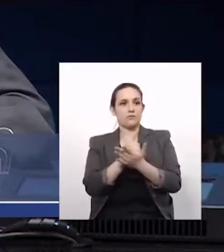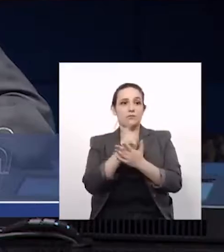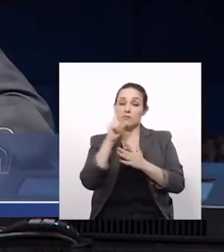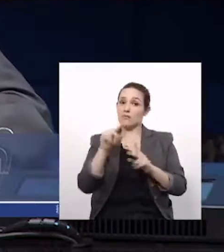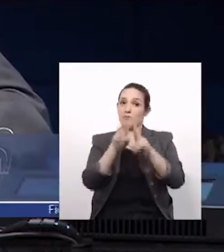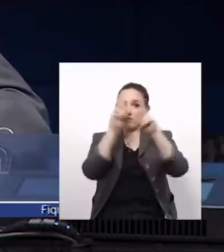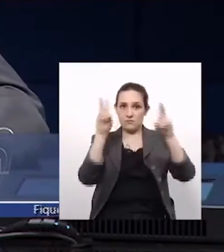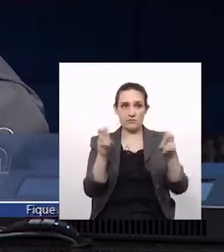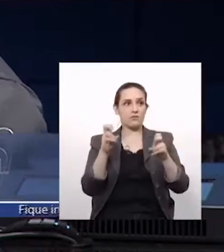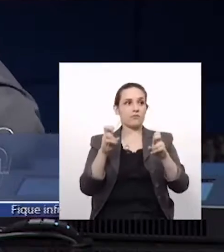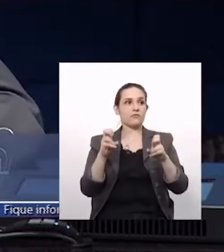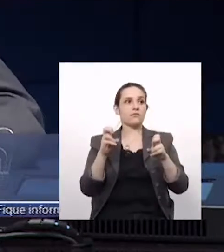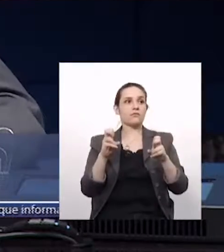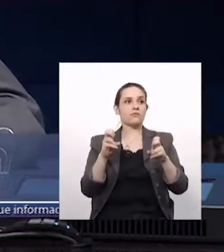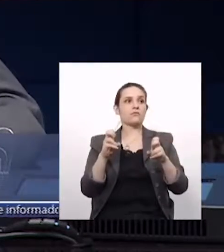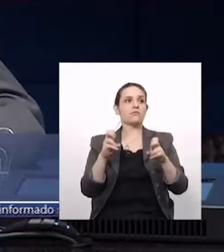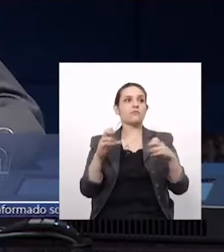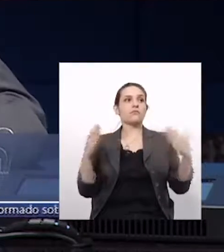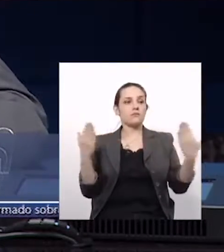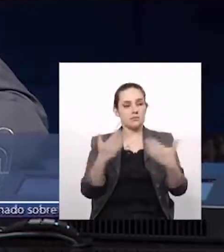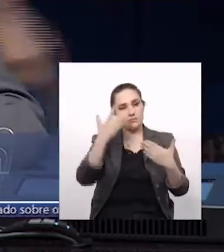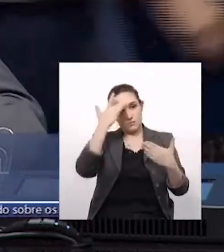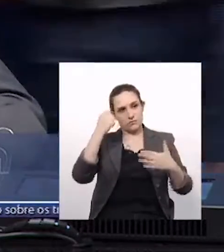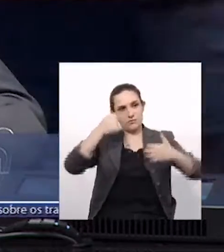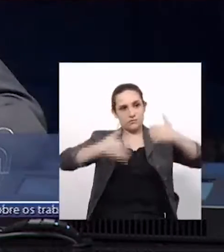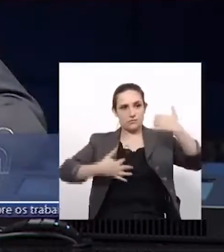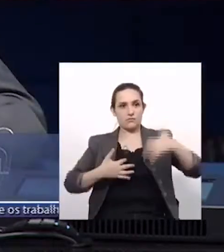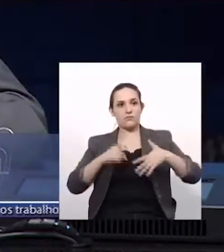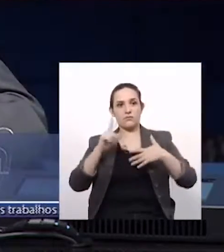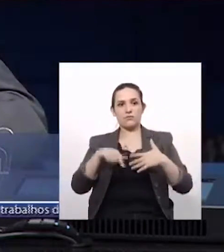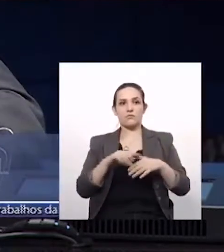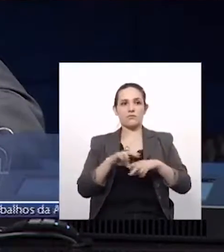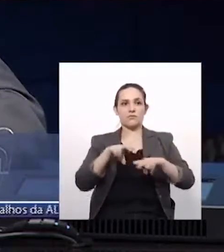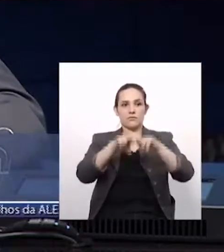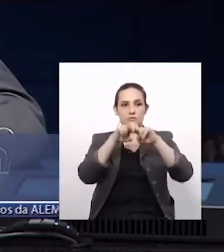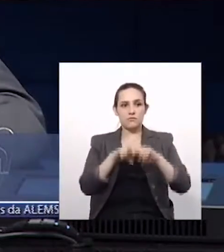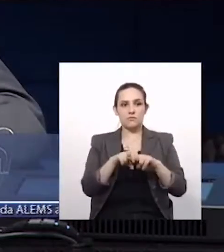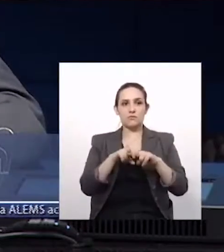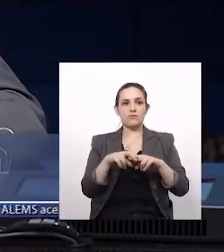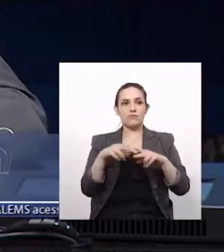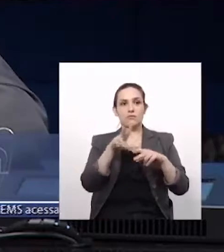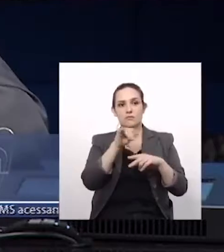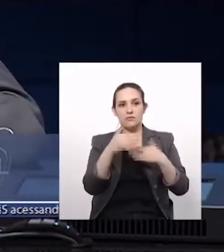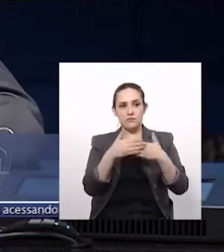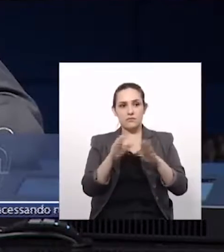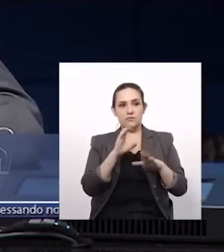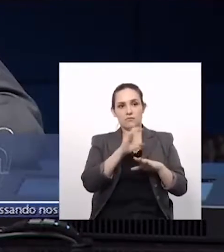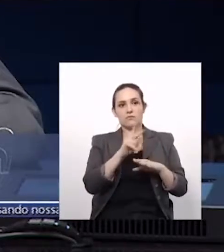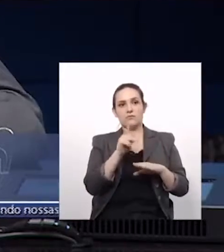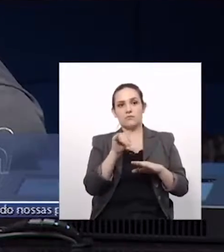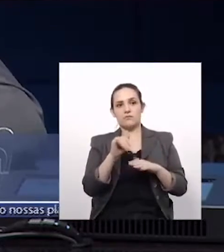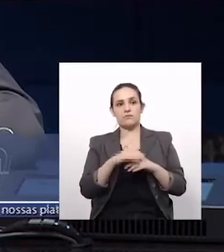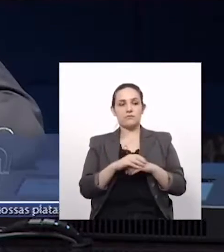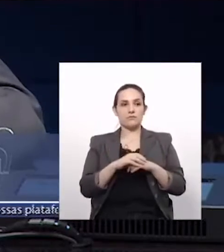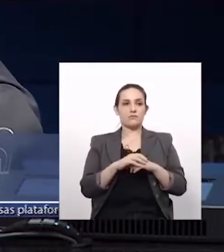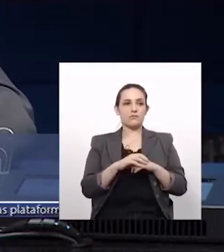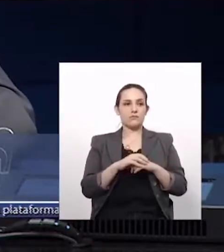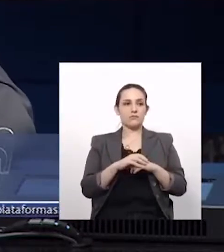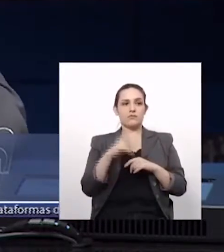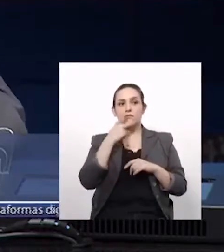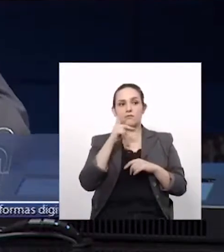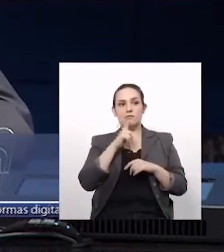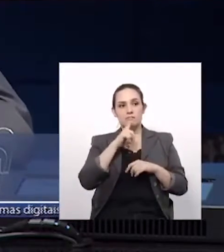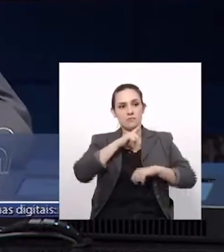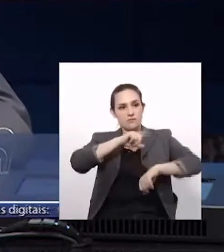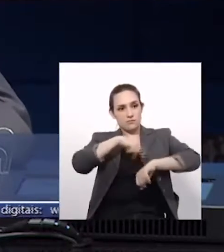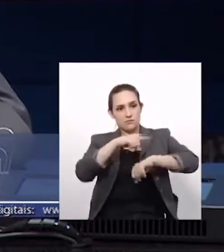foi o assunto que trouxe aqui na casa a possibilidade de abrir uma CPI, que existe relógio